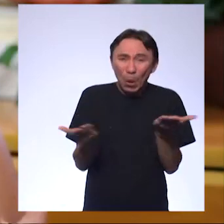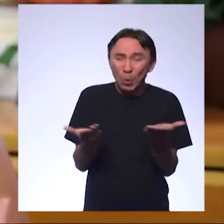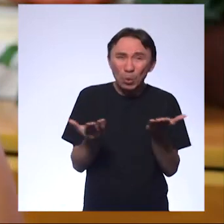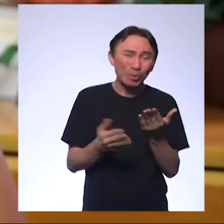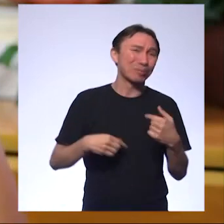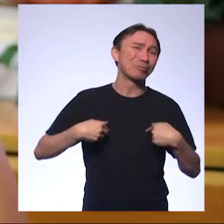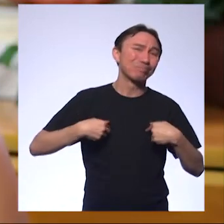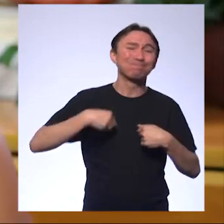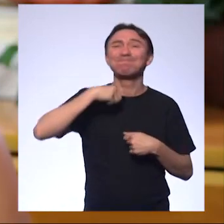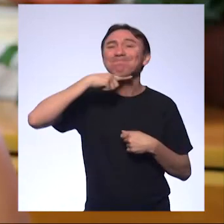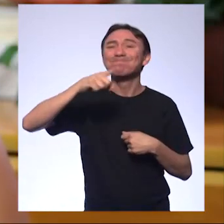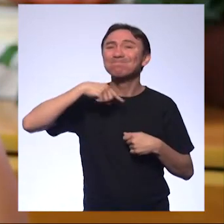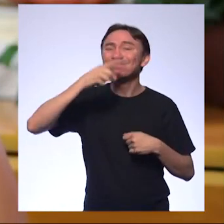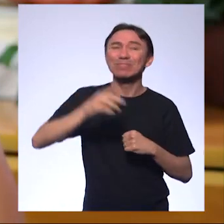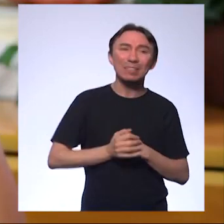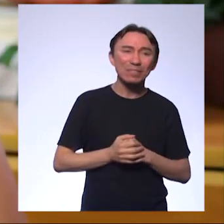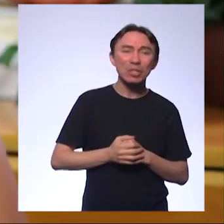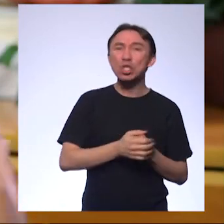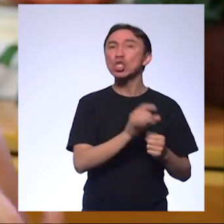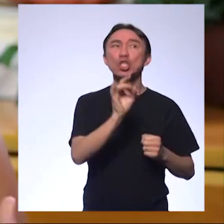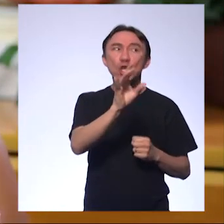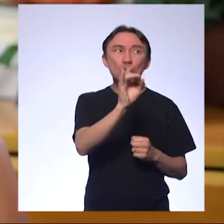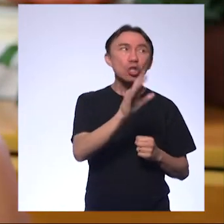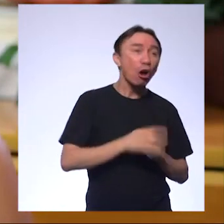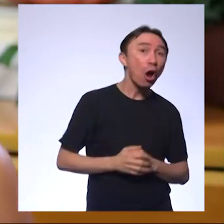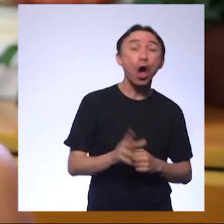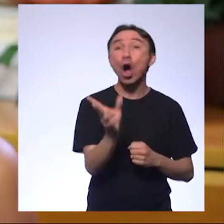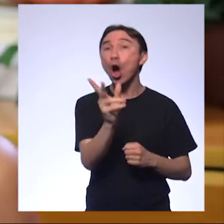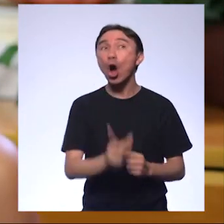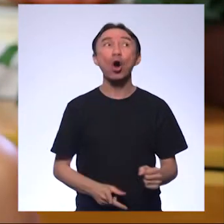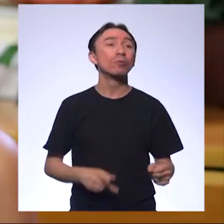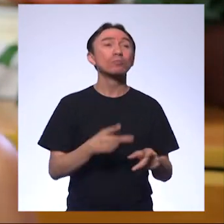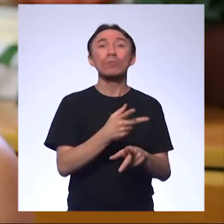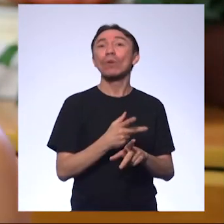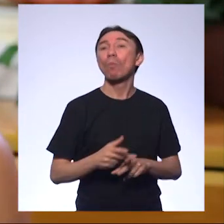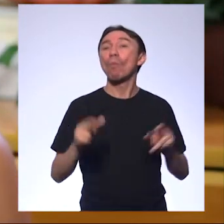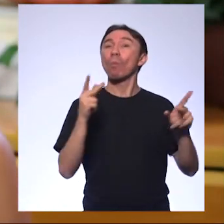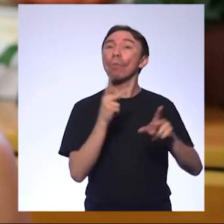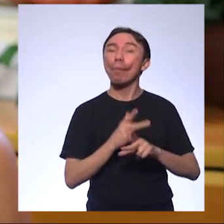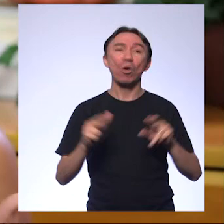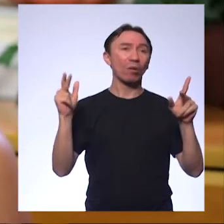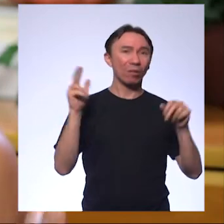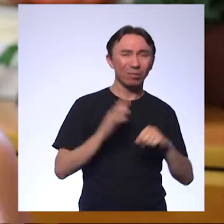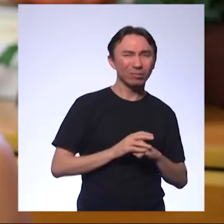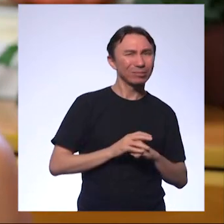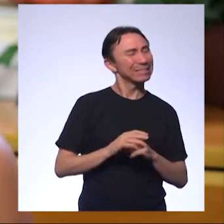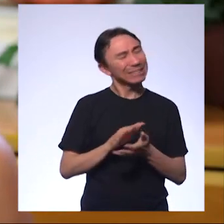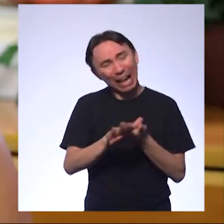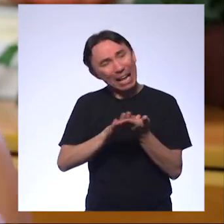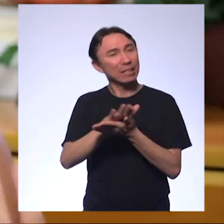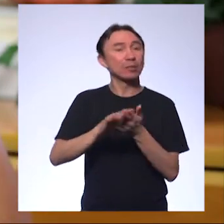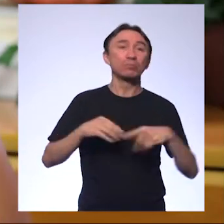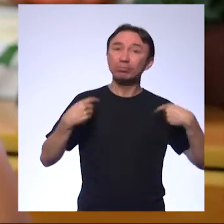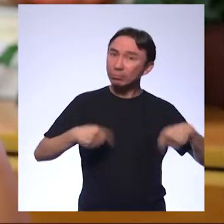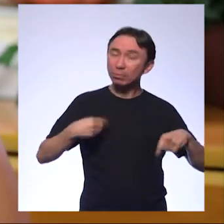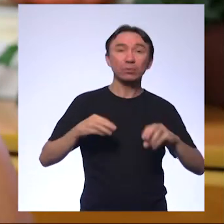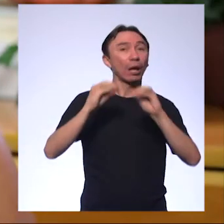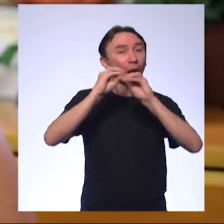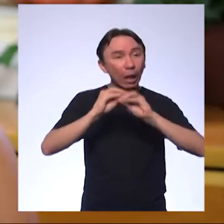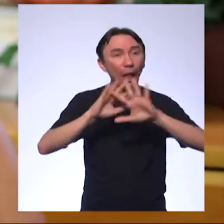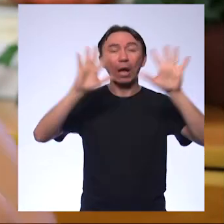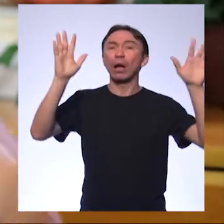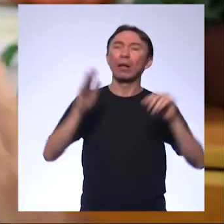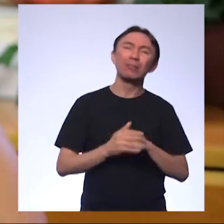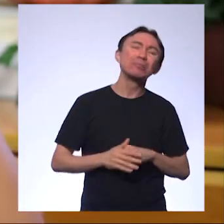Nada deve ser presumido, sabe? Nada é óbvio quando a gente tá falando sobre sentimentos, sobre relacionamentos. Pergunta o que a